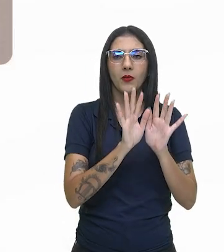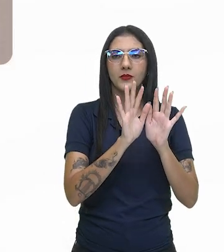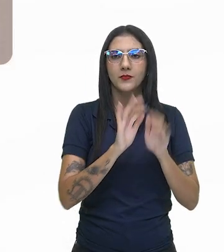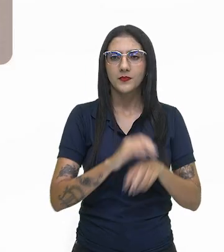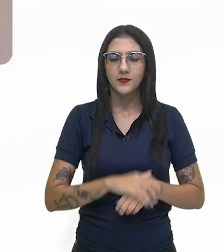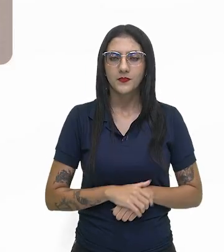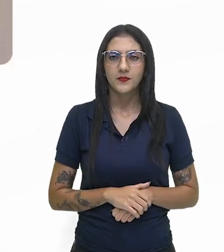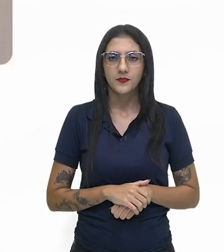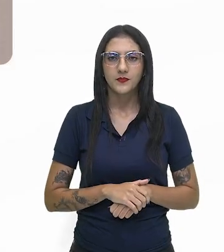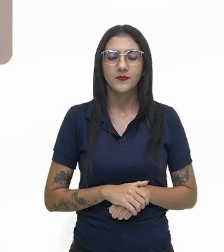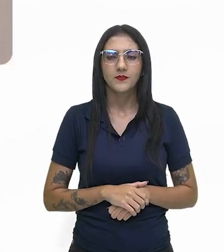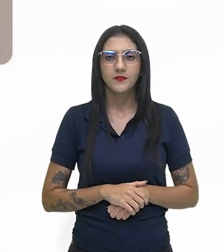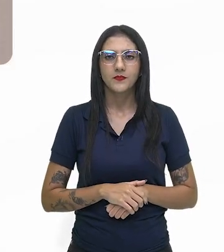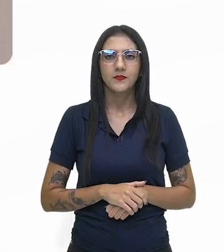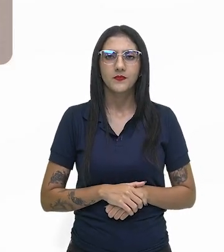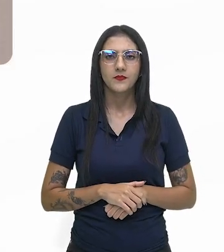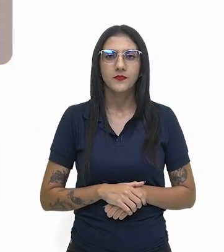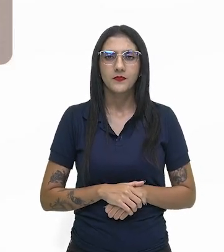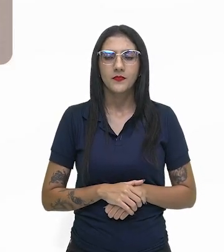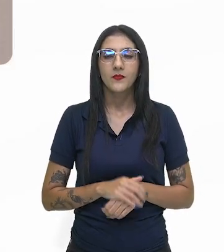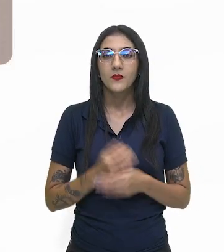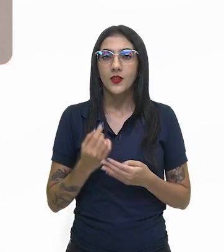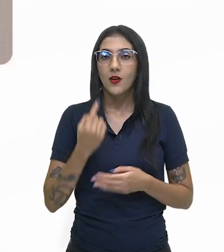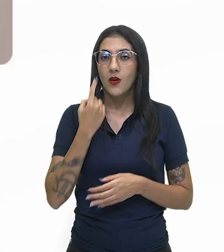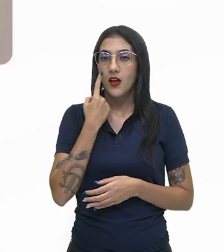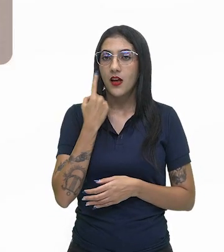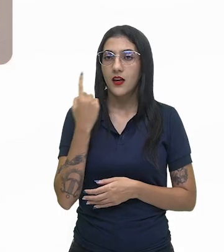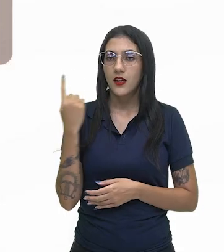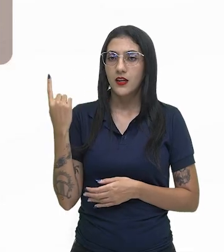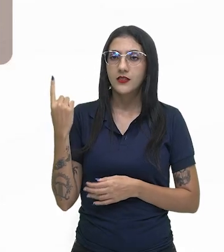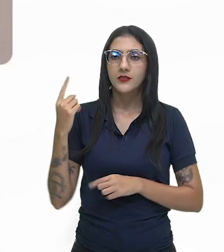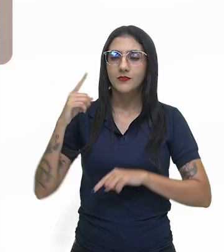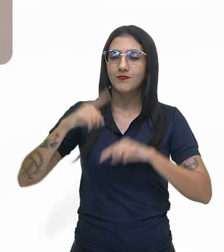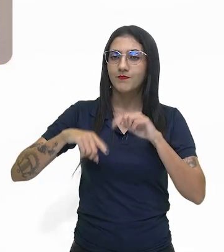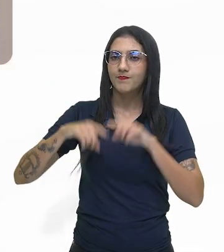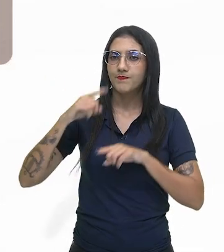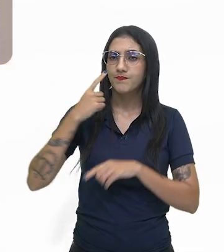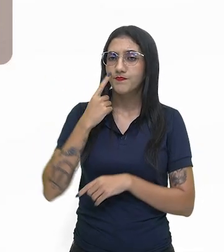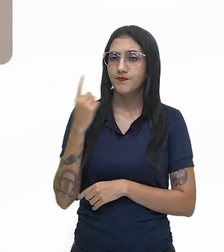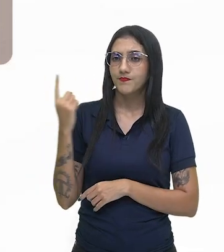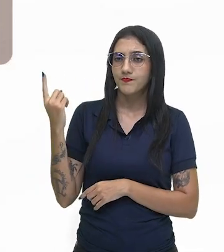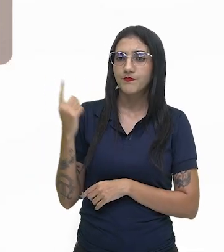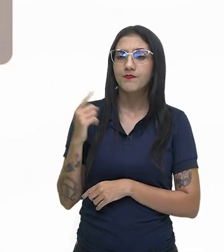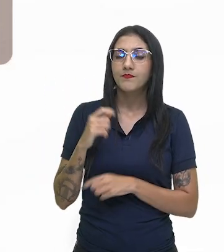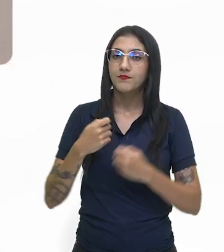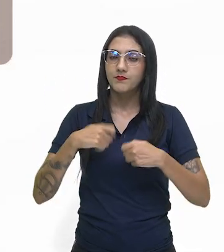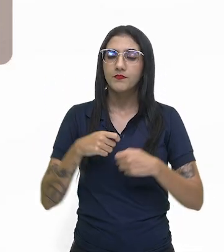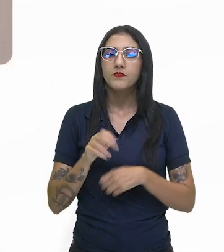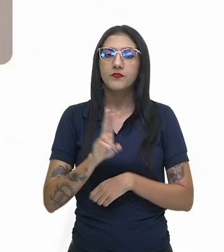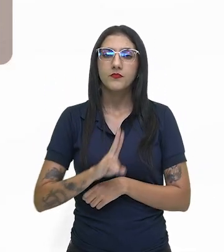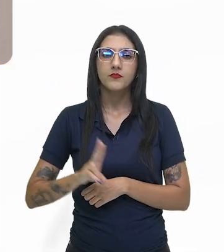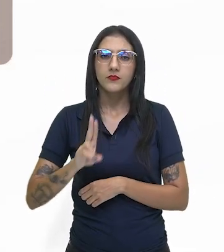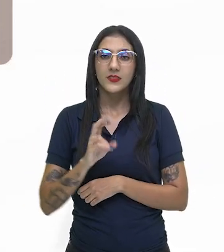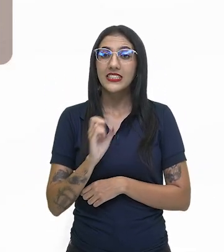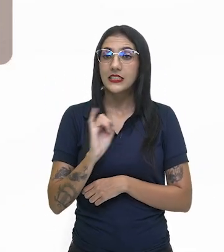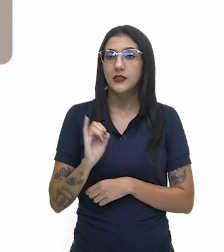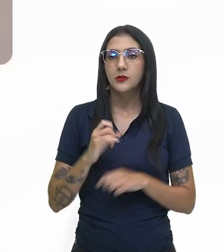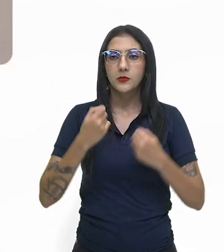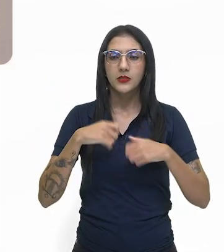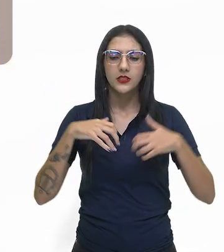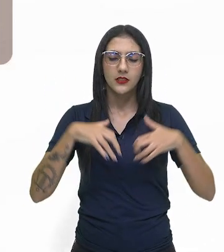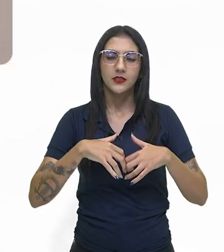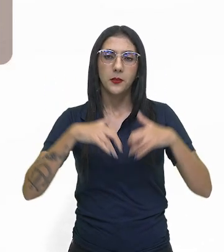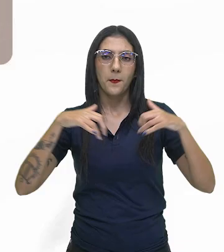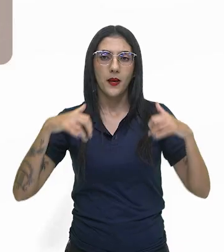estado sólido, ok? E esse é o equipamento que a gente utiliza para quando a gente quer